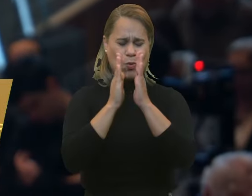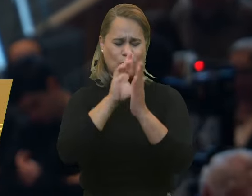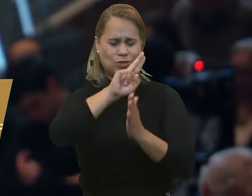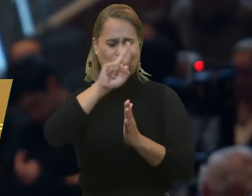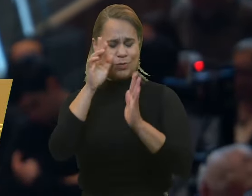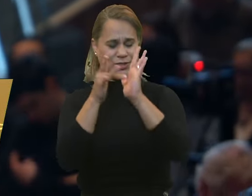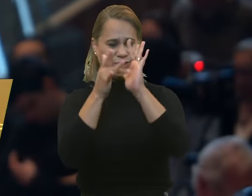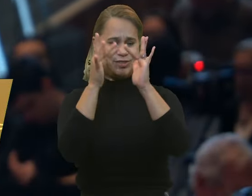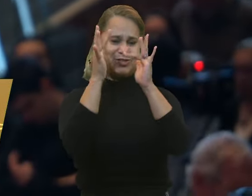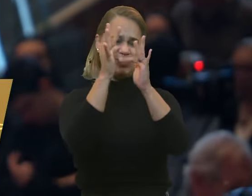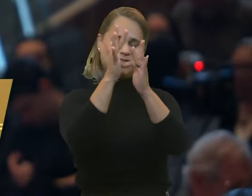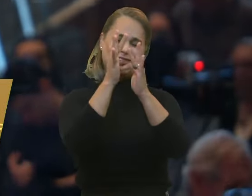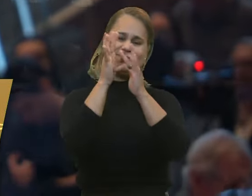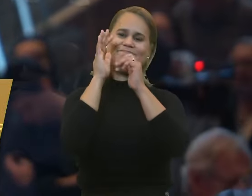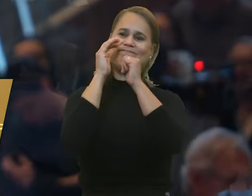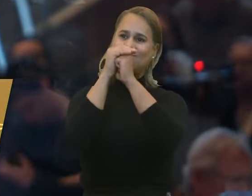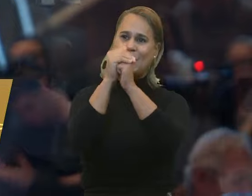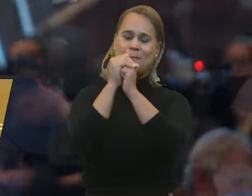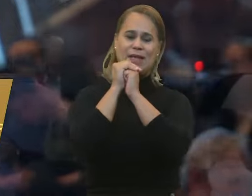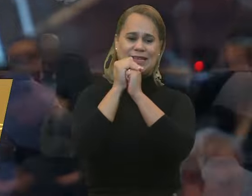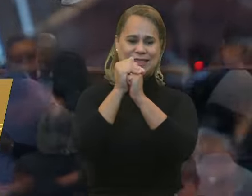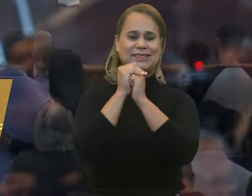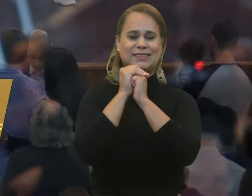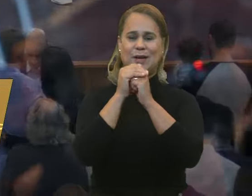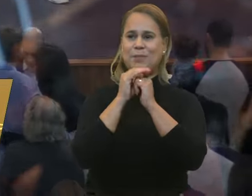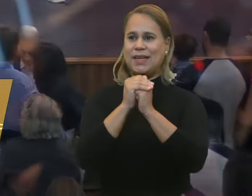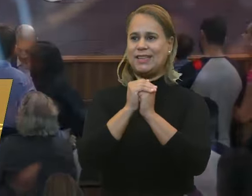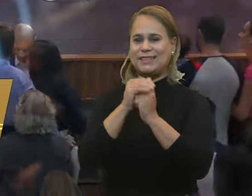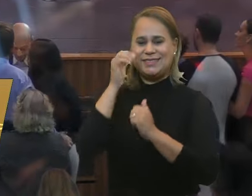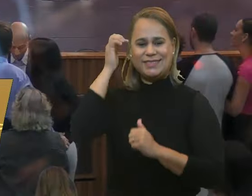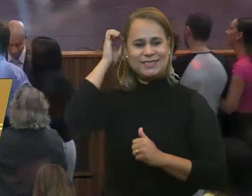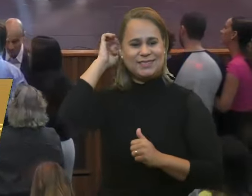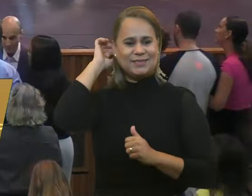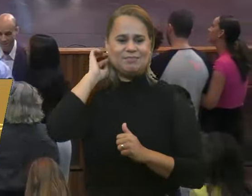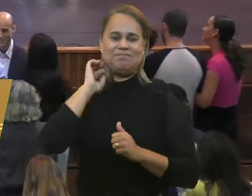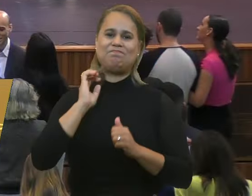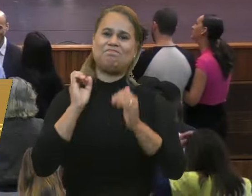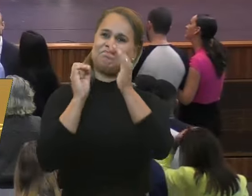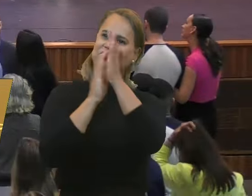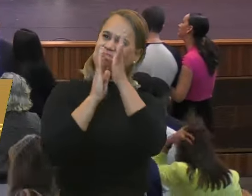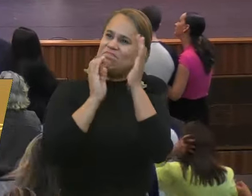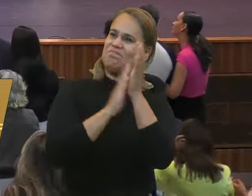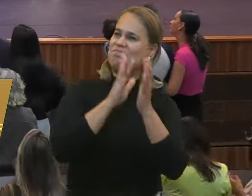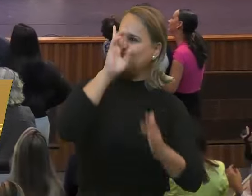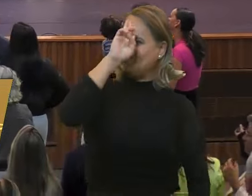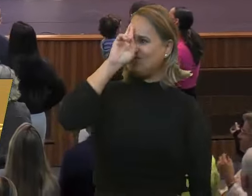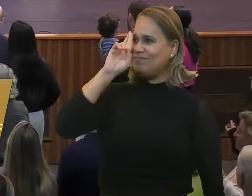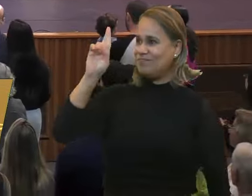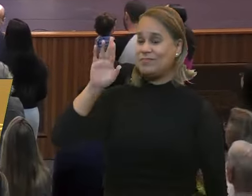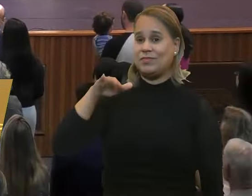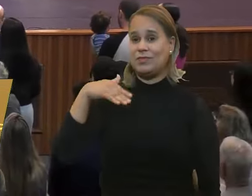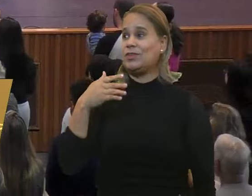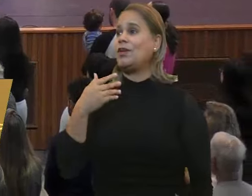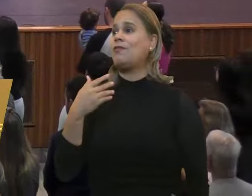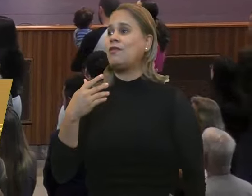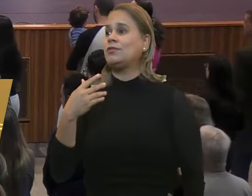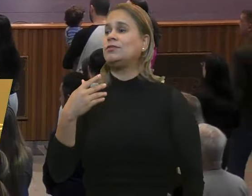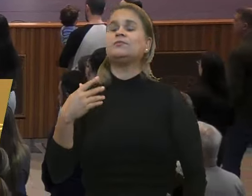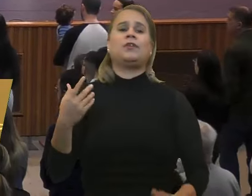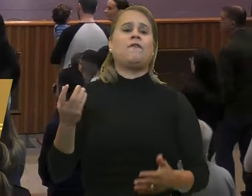nome de Jesus. Amém, amém, amém. Louvado seja o Senhor. Enquanto você retorna para o seu